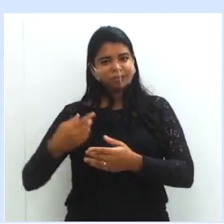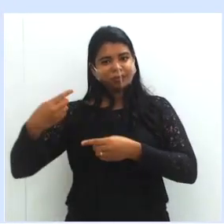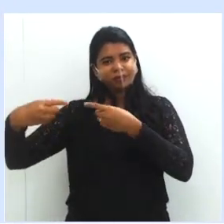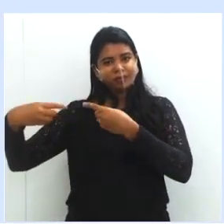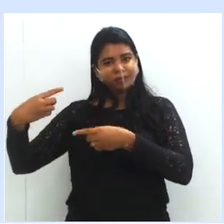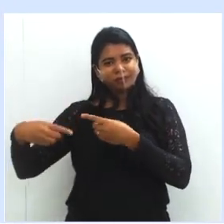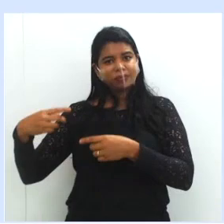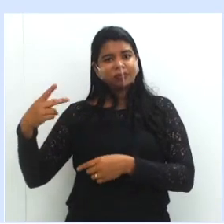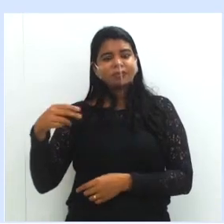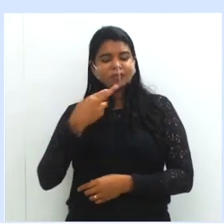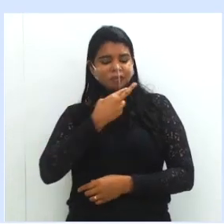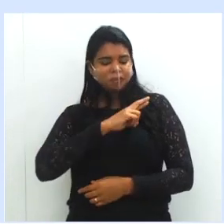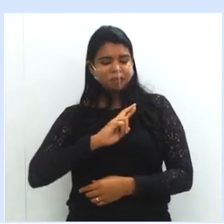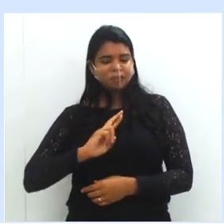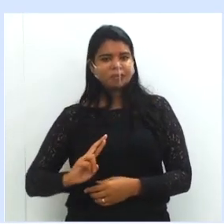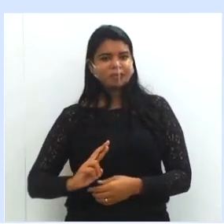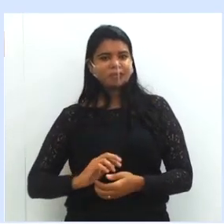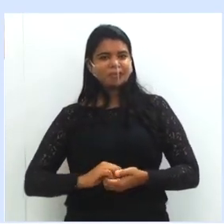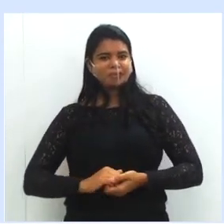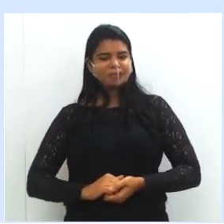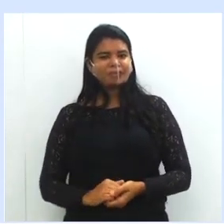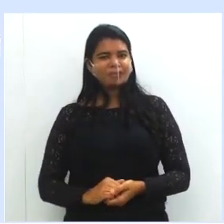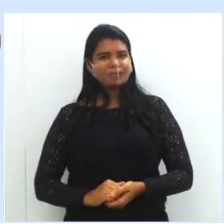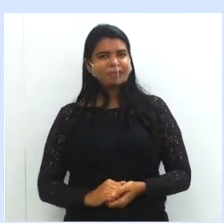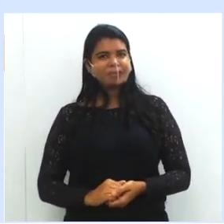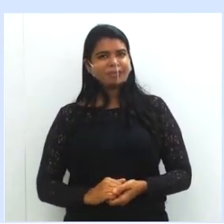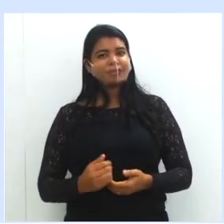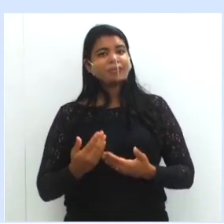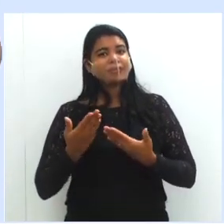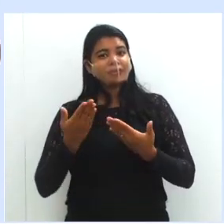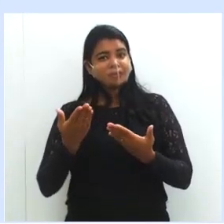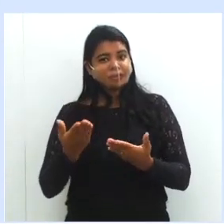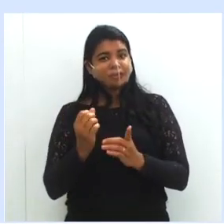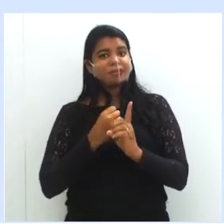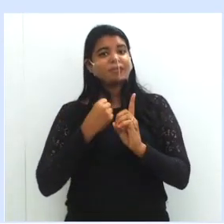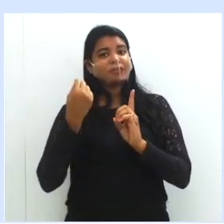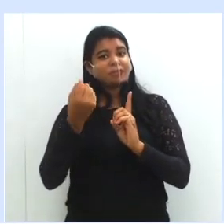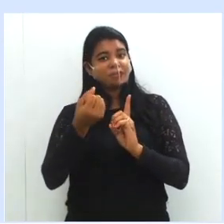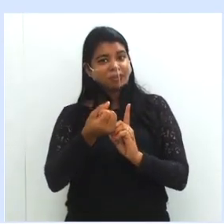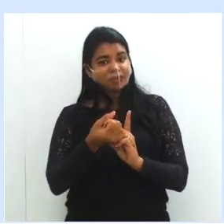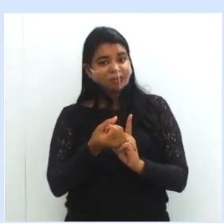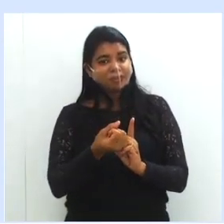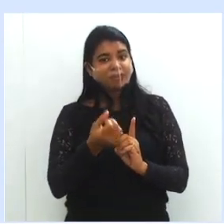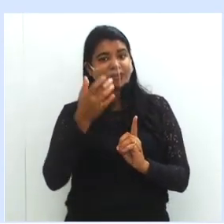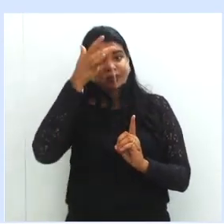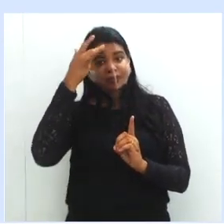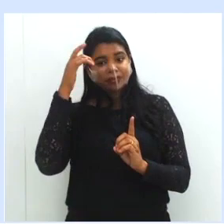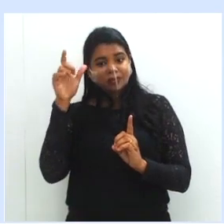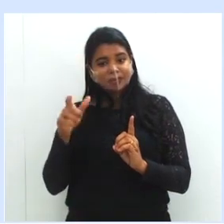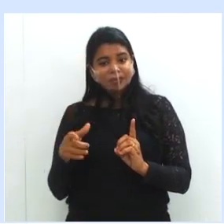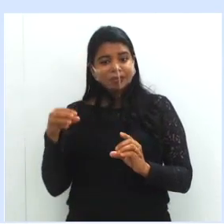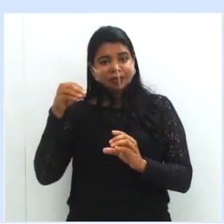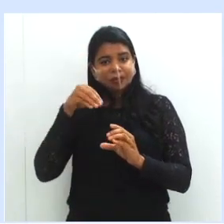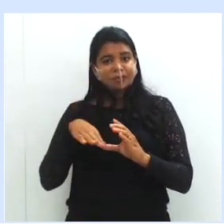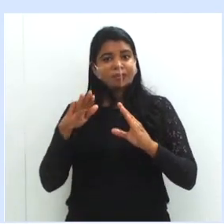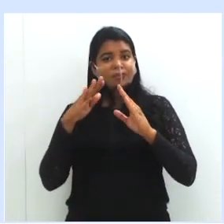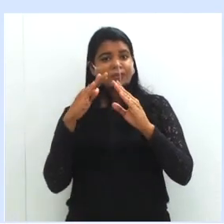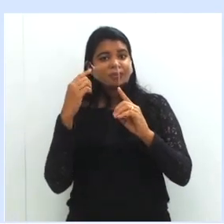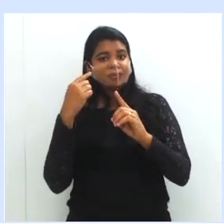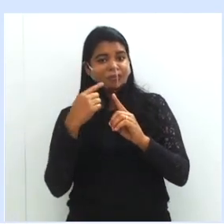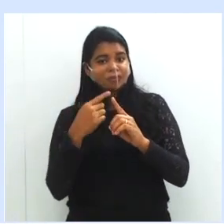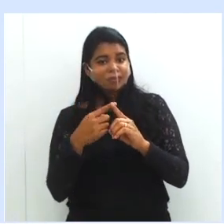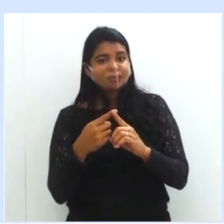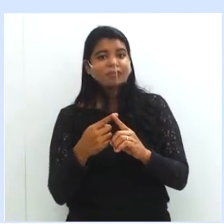da política e da religião? Está vendo aqui um papel social da religião, nesse caso aí